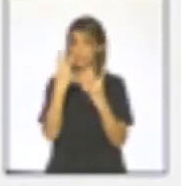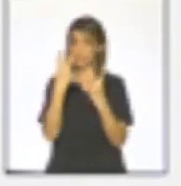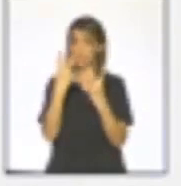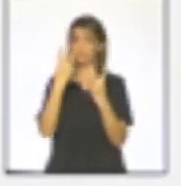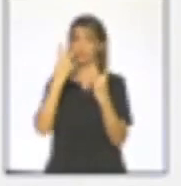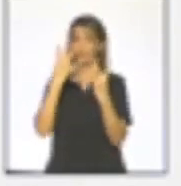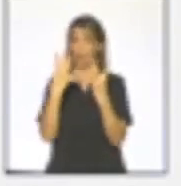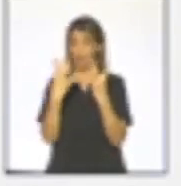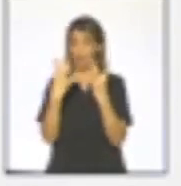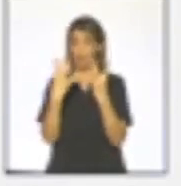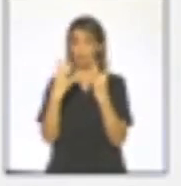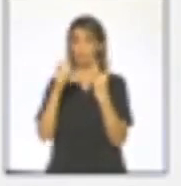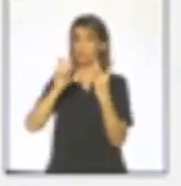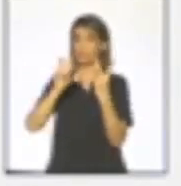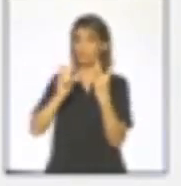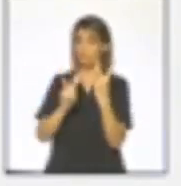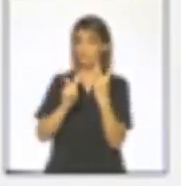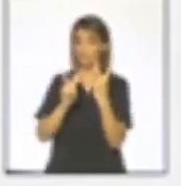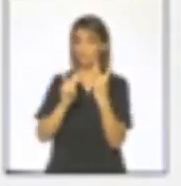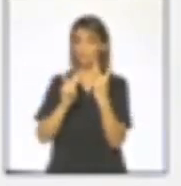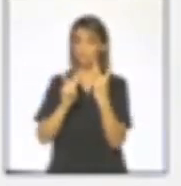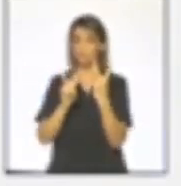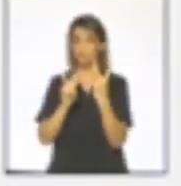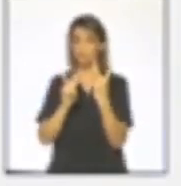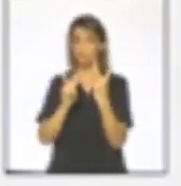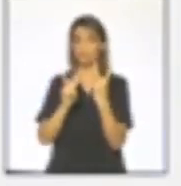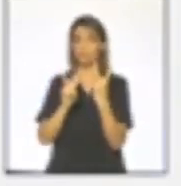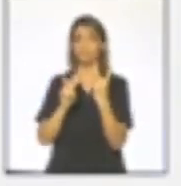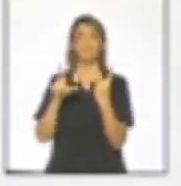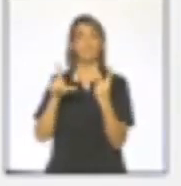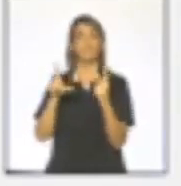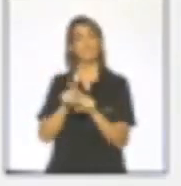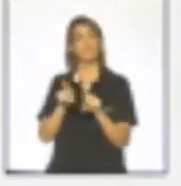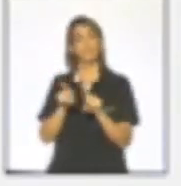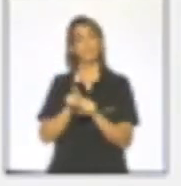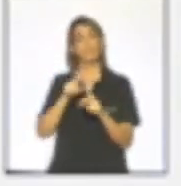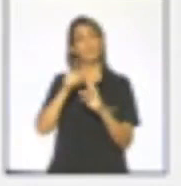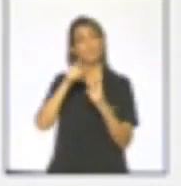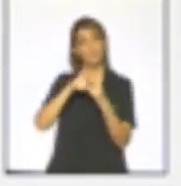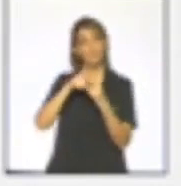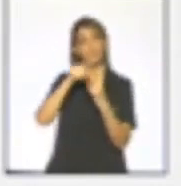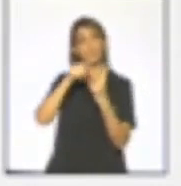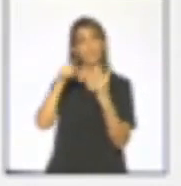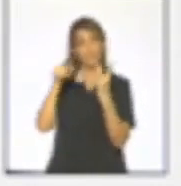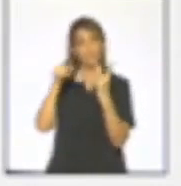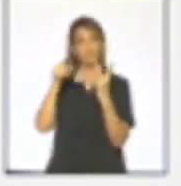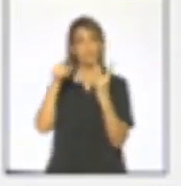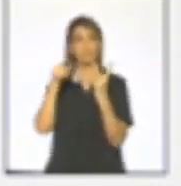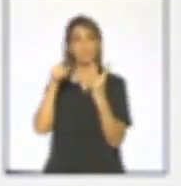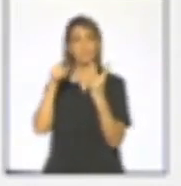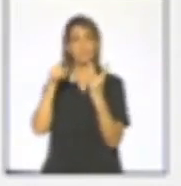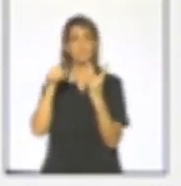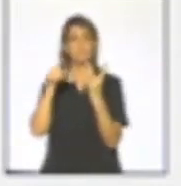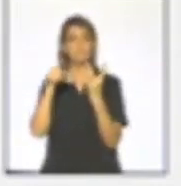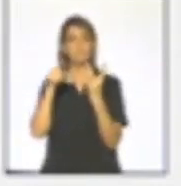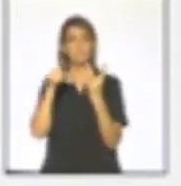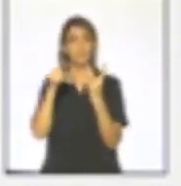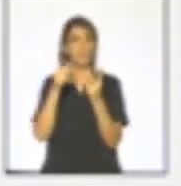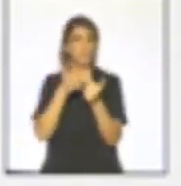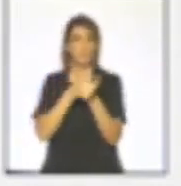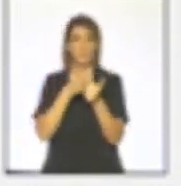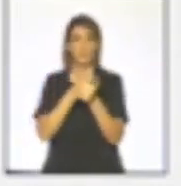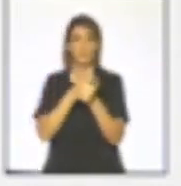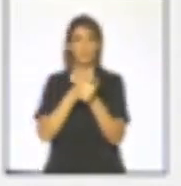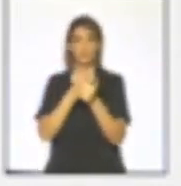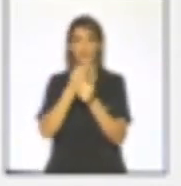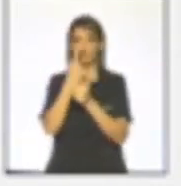4 algarismos, 5 algarismos e raiz quadrada com aproximação de